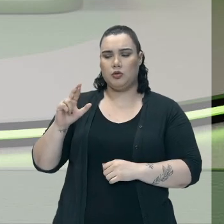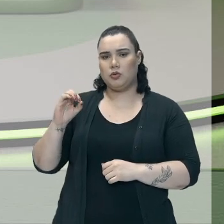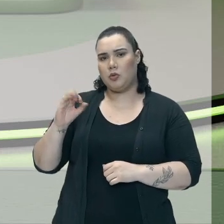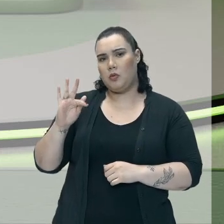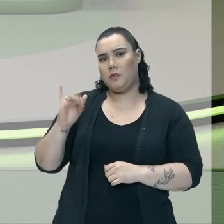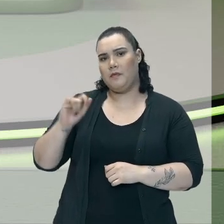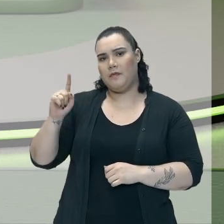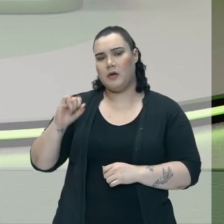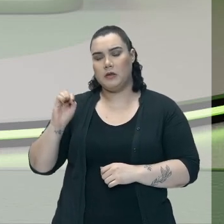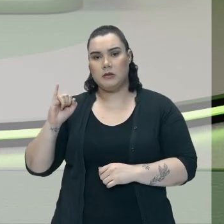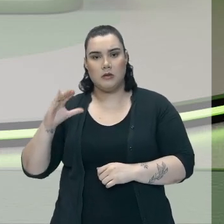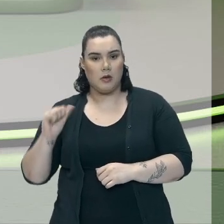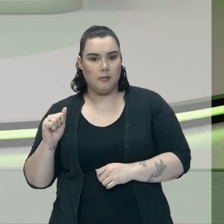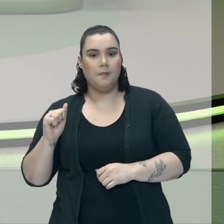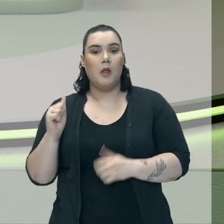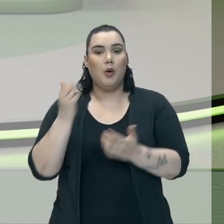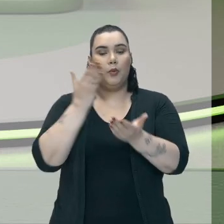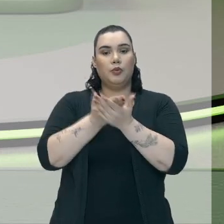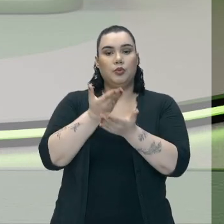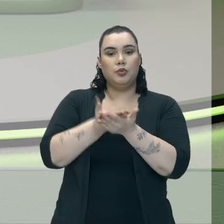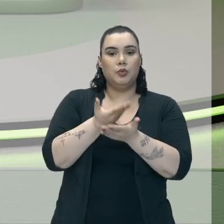A astrofísica ela vai estudar